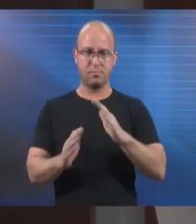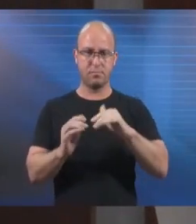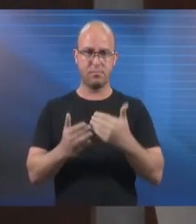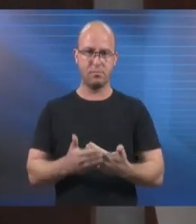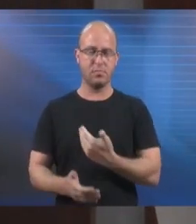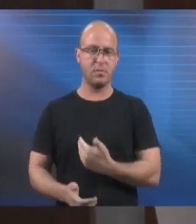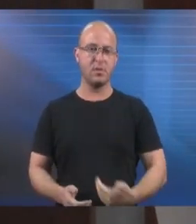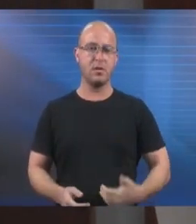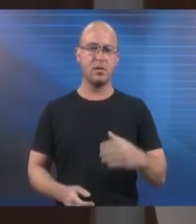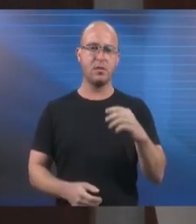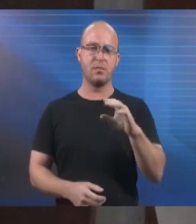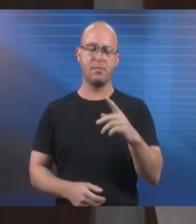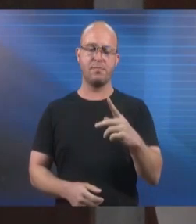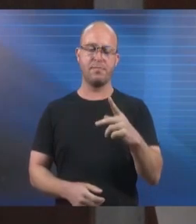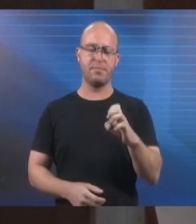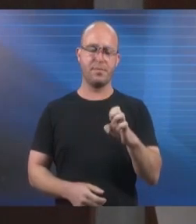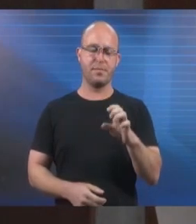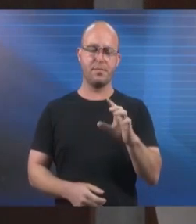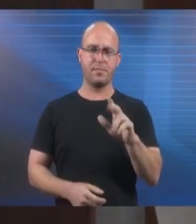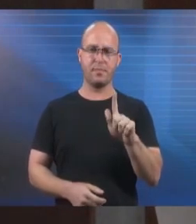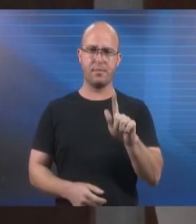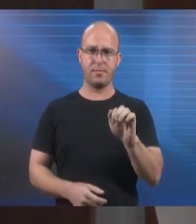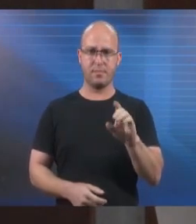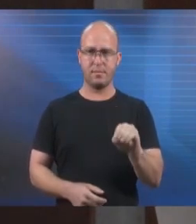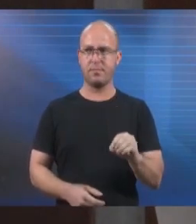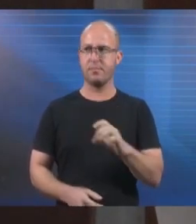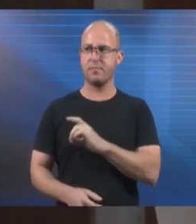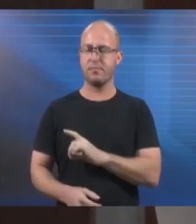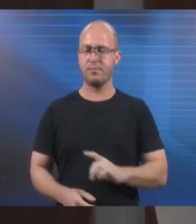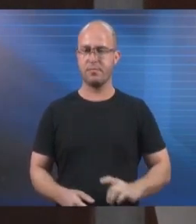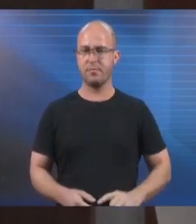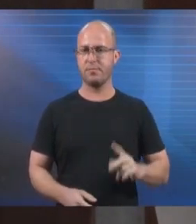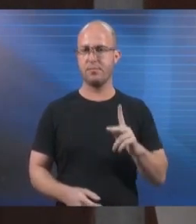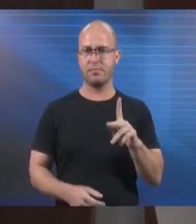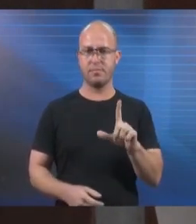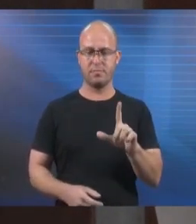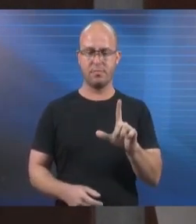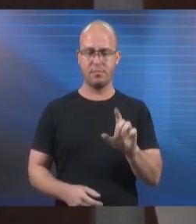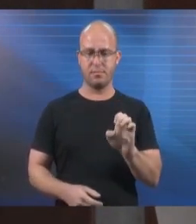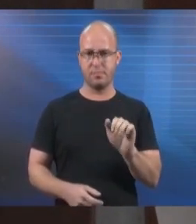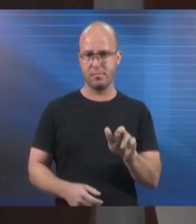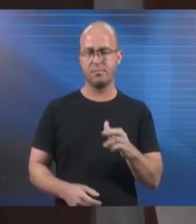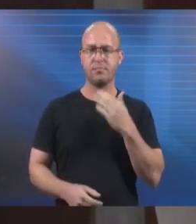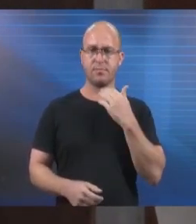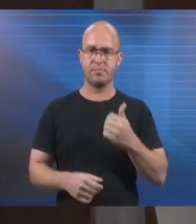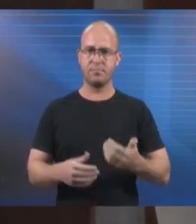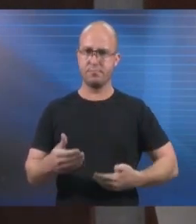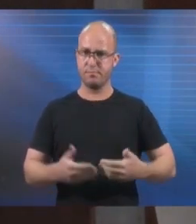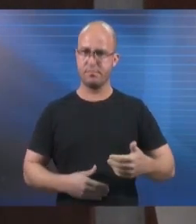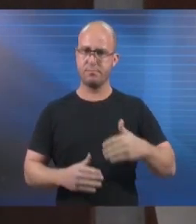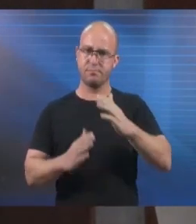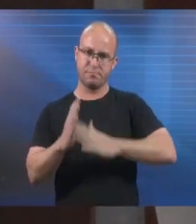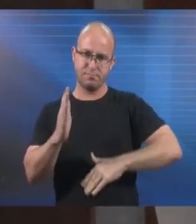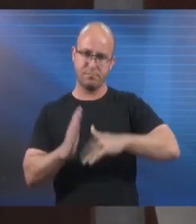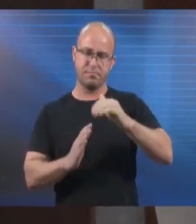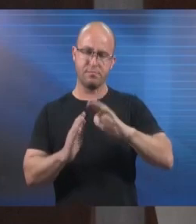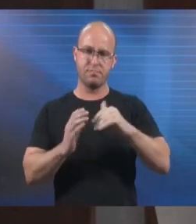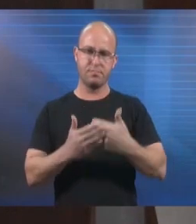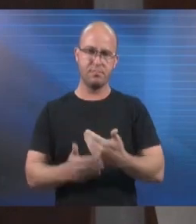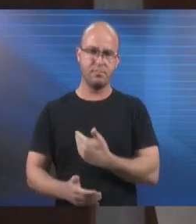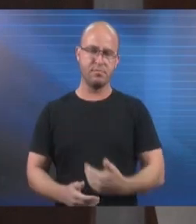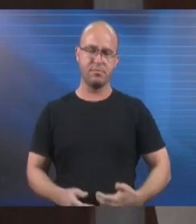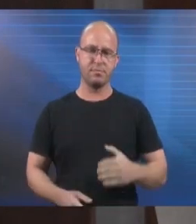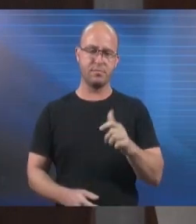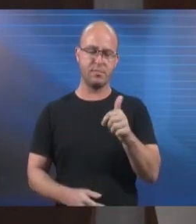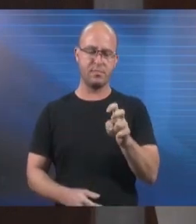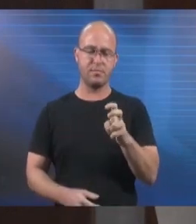Fredo pegado município de Natal Deputado Cléber Rodrigues requerimento solicitando reparo serviços de pintura da Escola Estadual 15 de